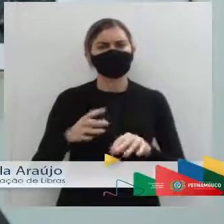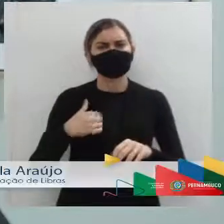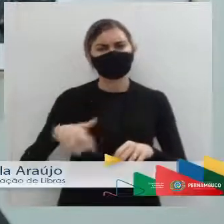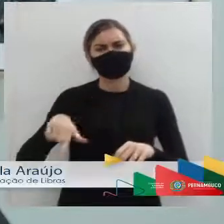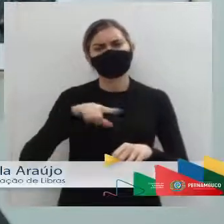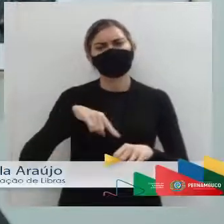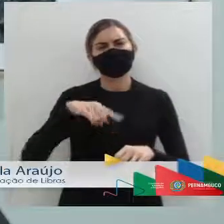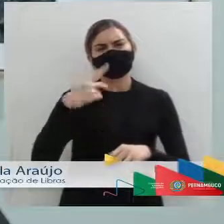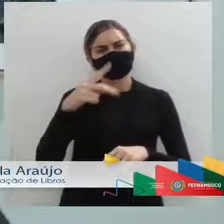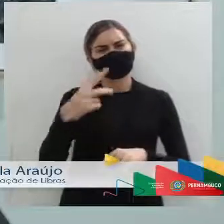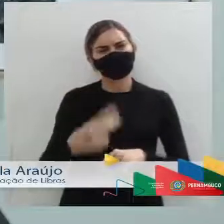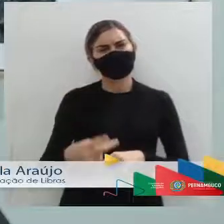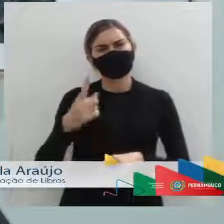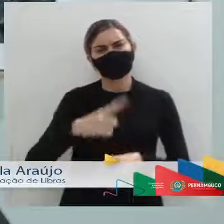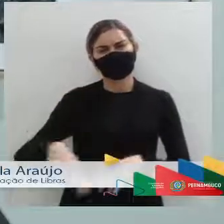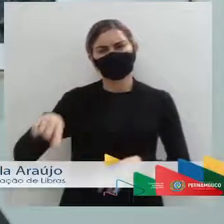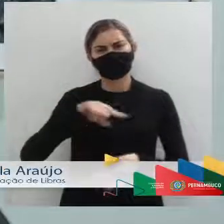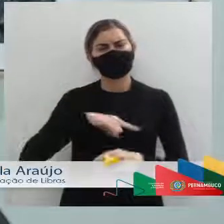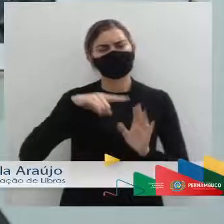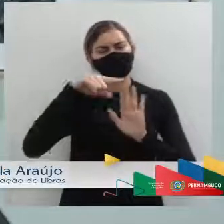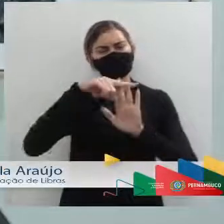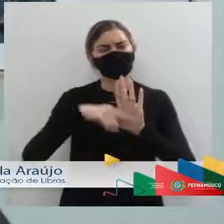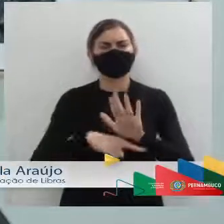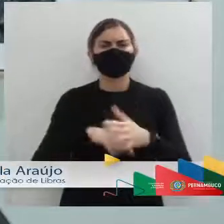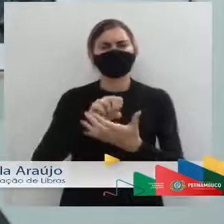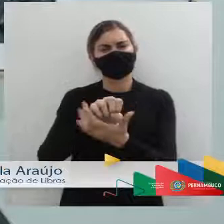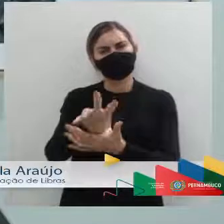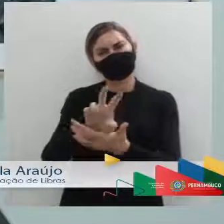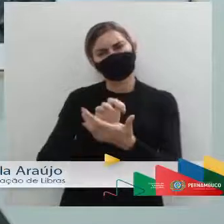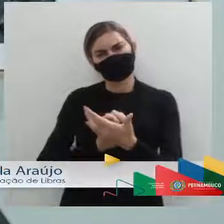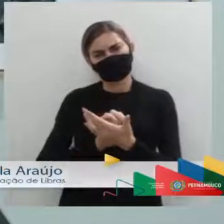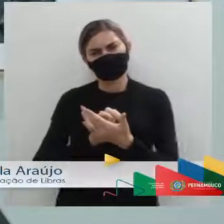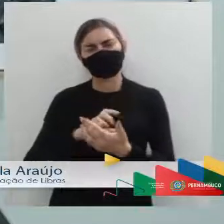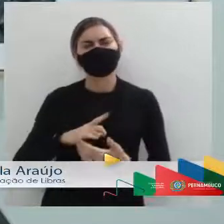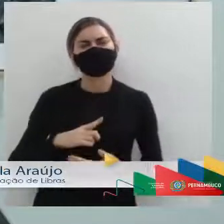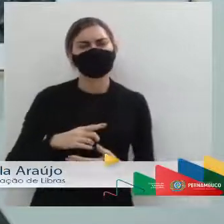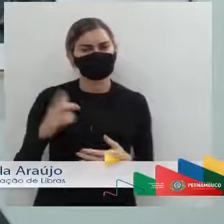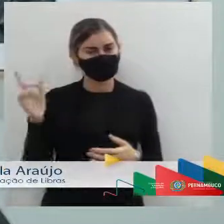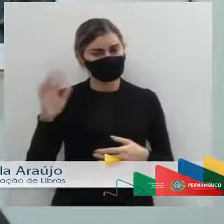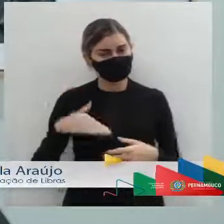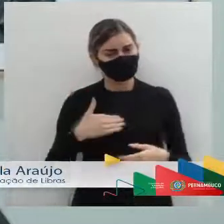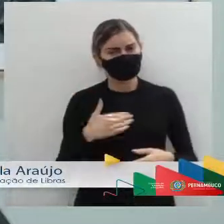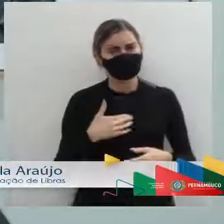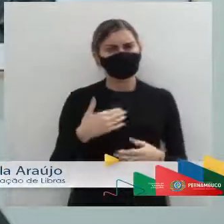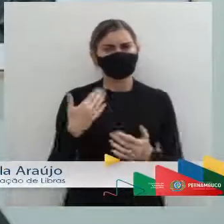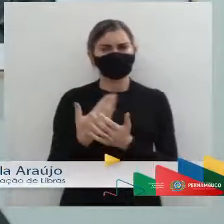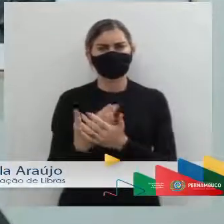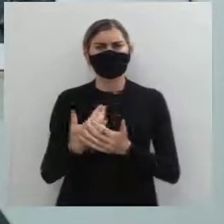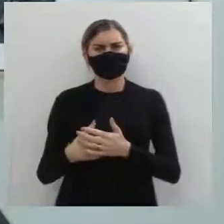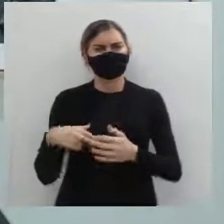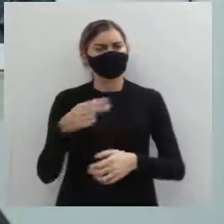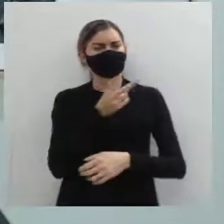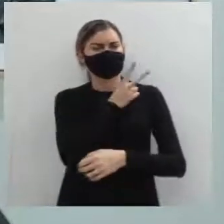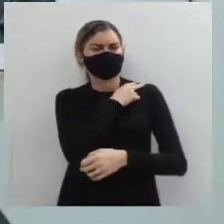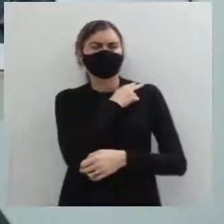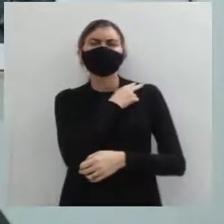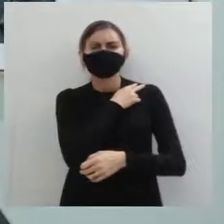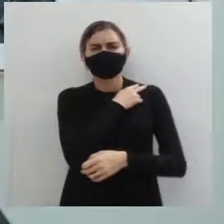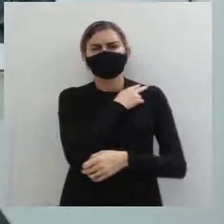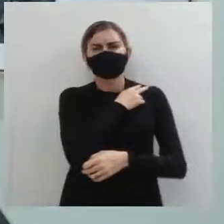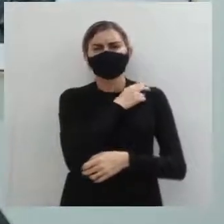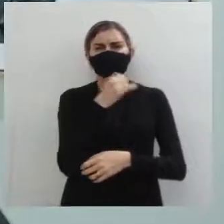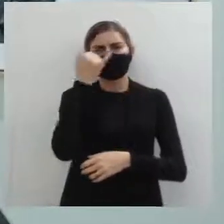meu, do seu, do nosso projeto Educa PE. Comigo, nessa aula do segundo ano do ensino médio,